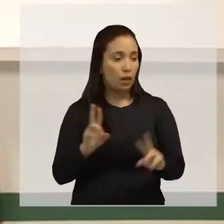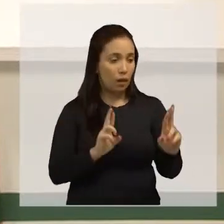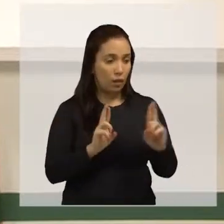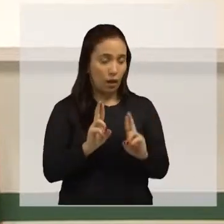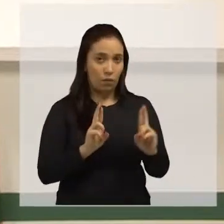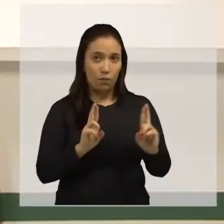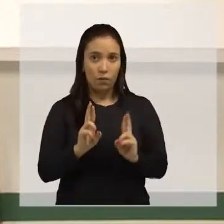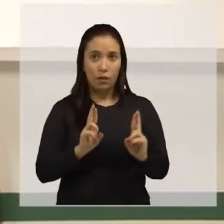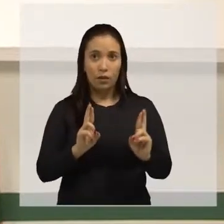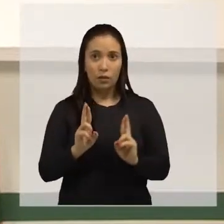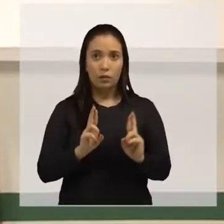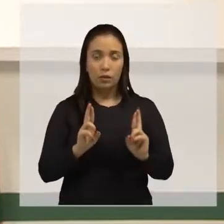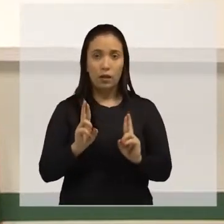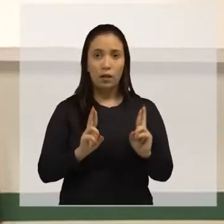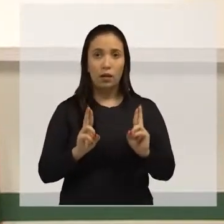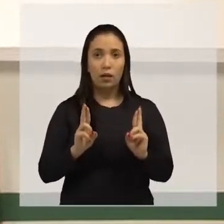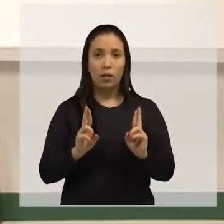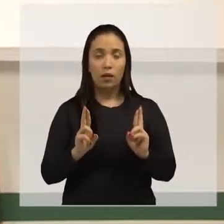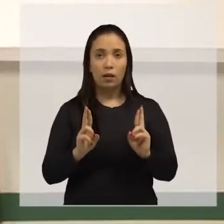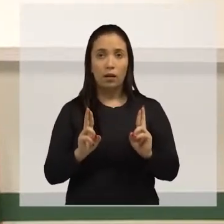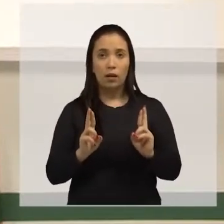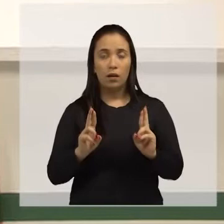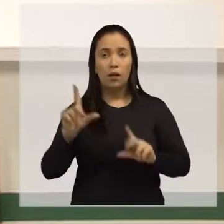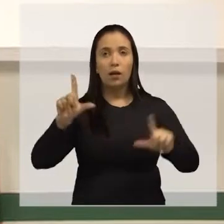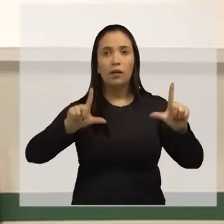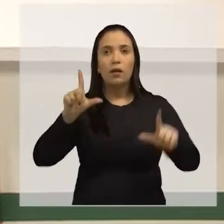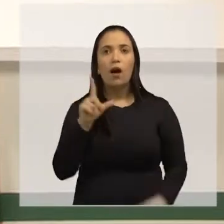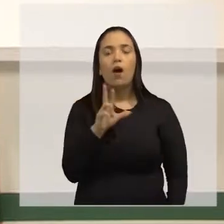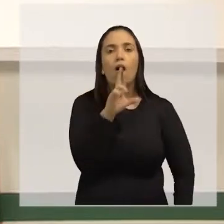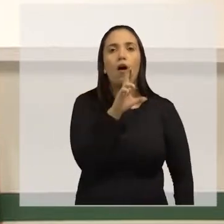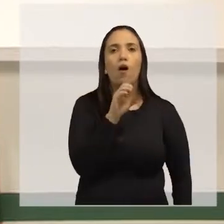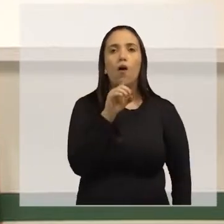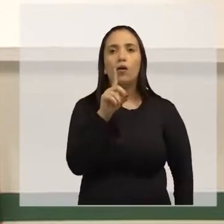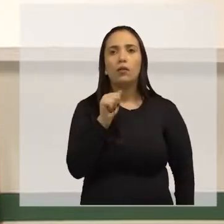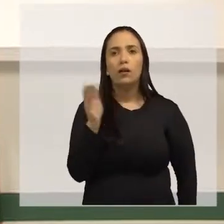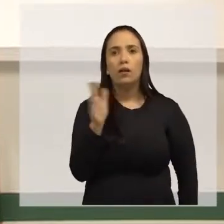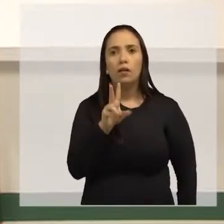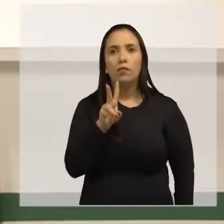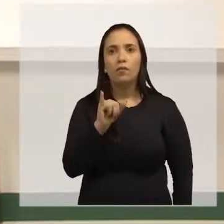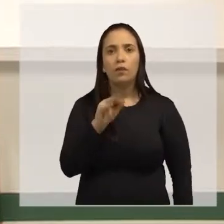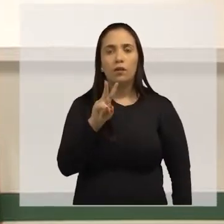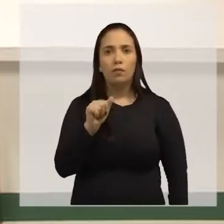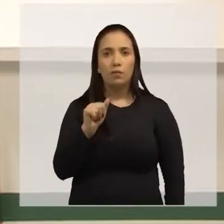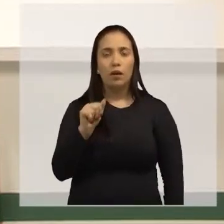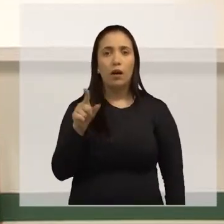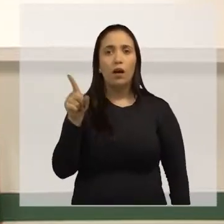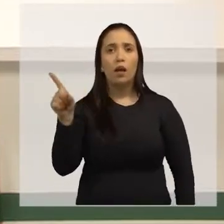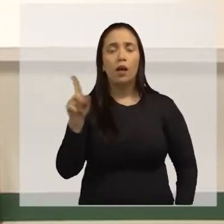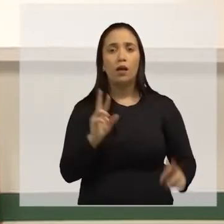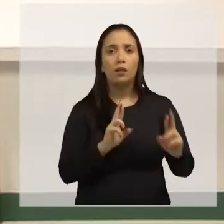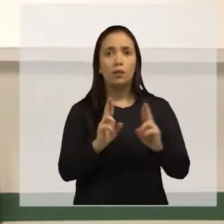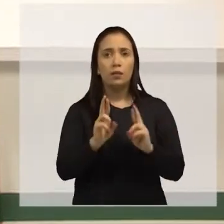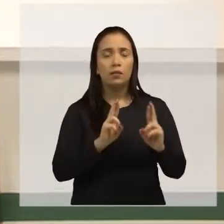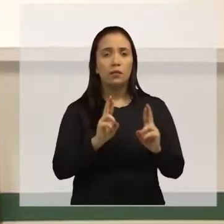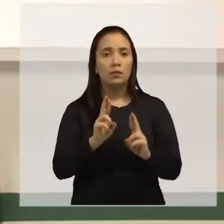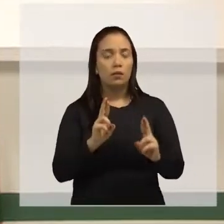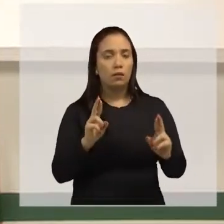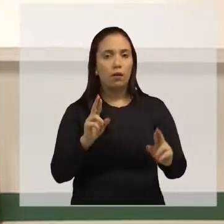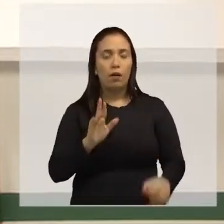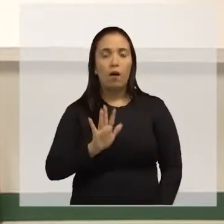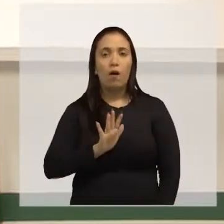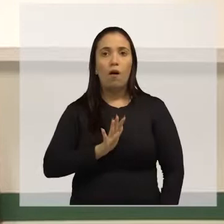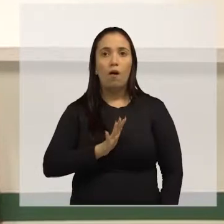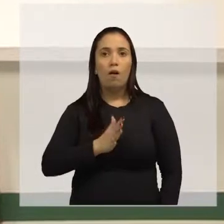lá no Roda Viva. Desconhecendo a realidade brasileira. A entrevista mais desastrosa que eu já vi